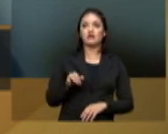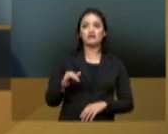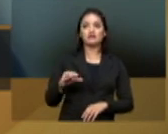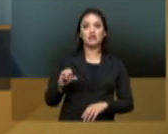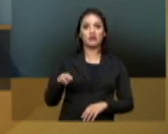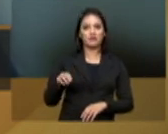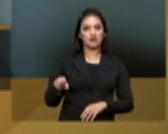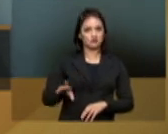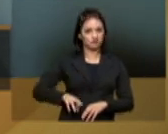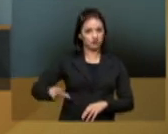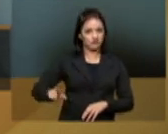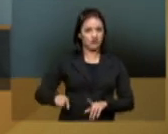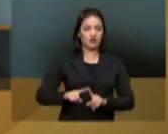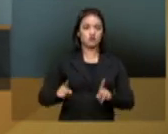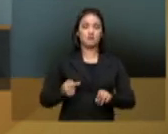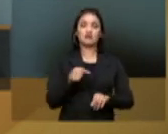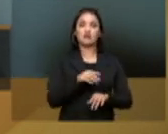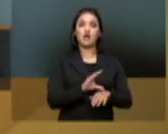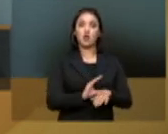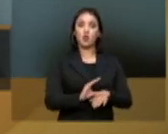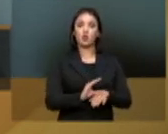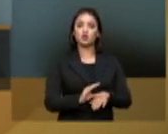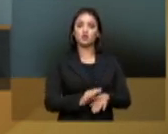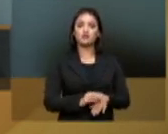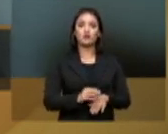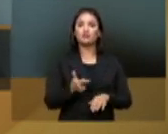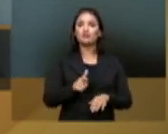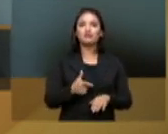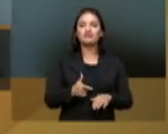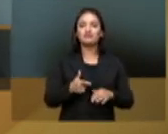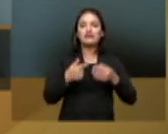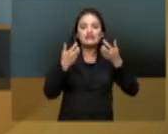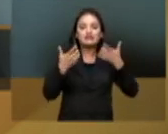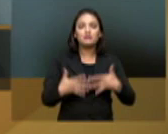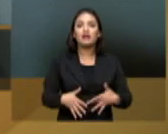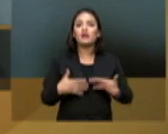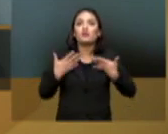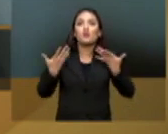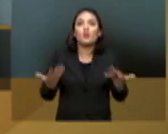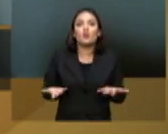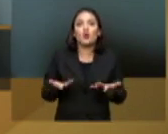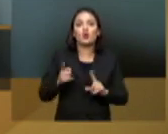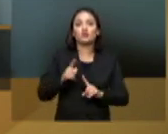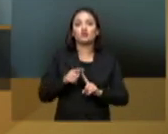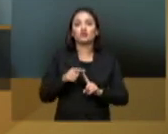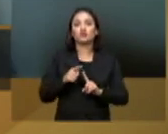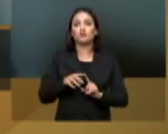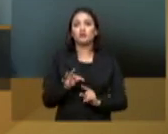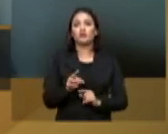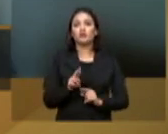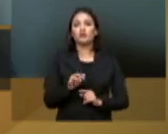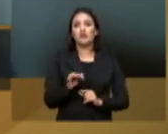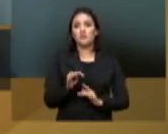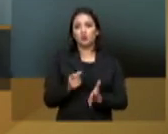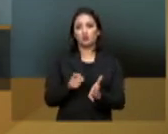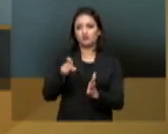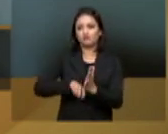ICMS, não trouxe qual seria a técnica tributária. Tributo sobre